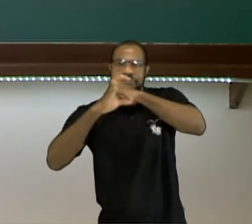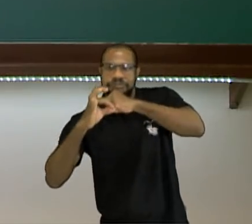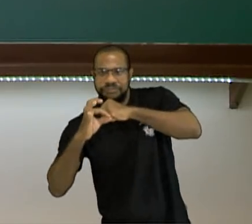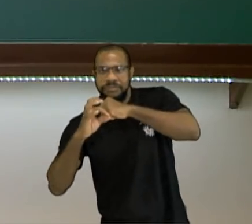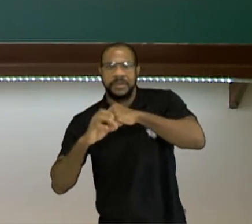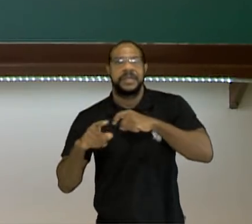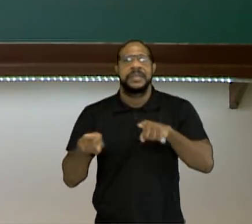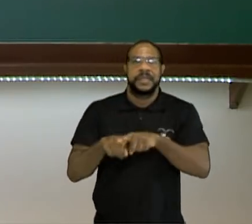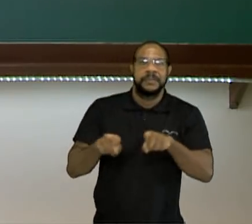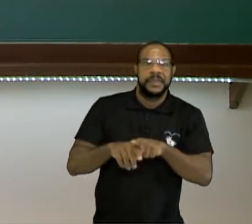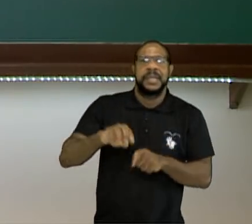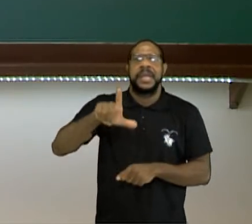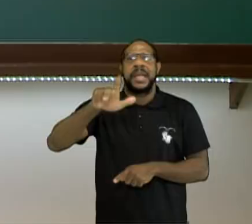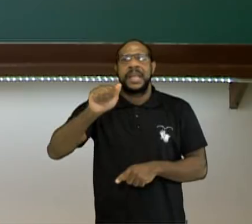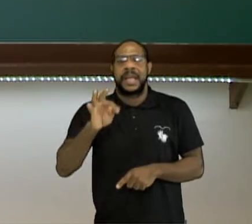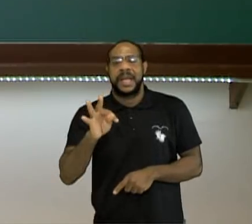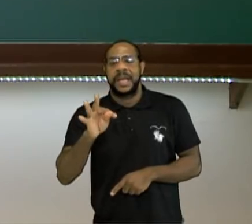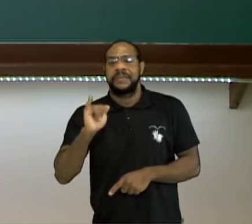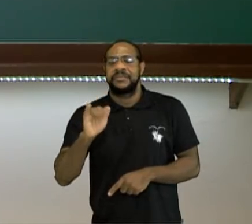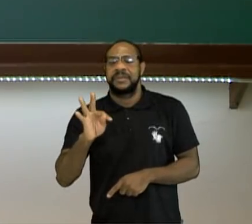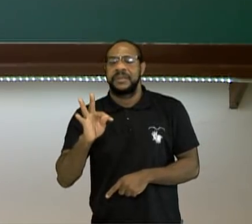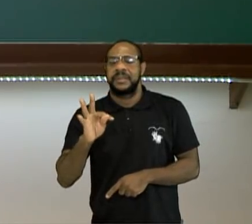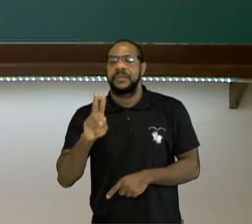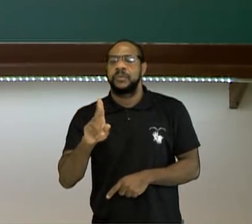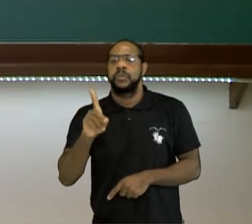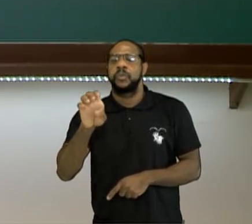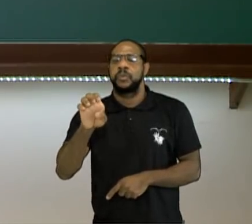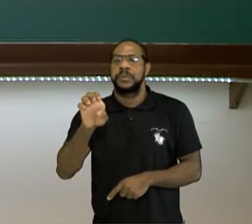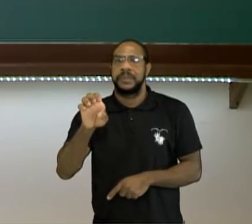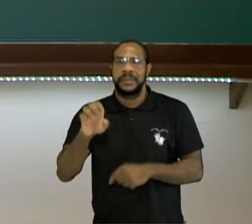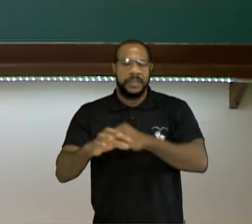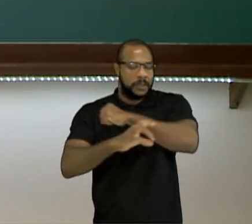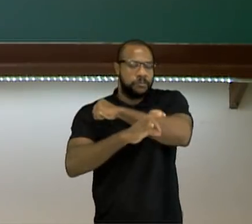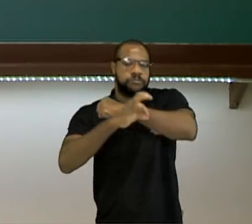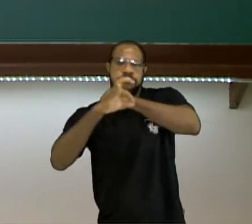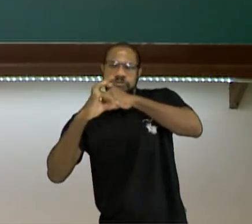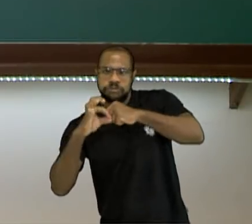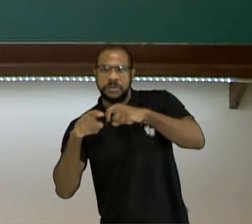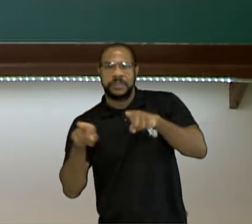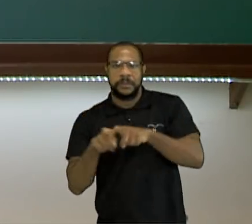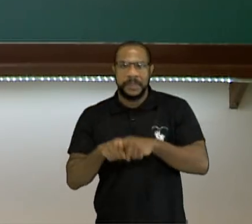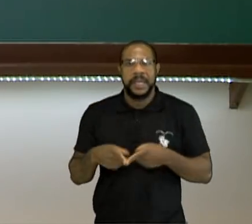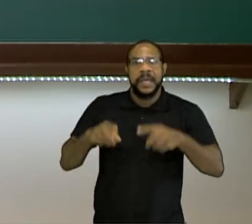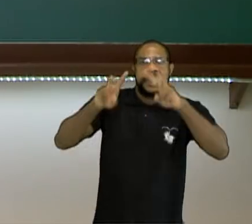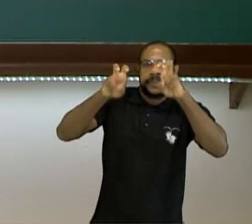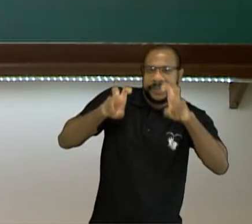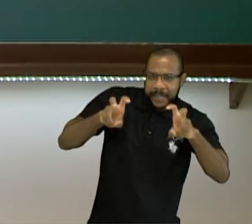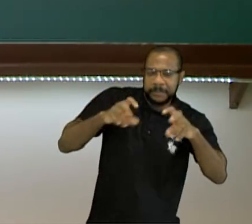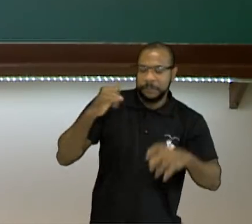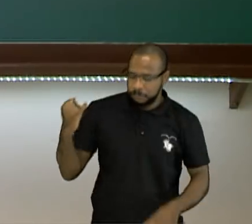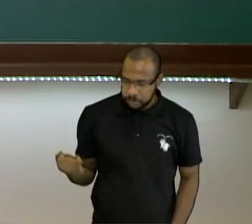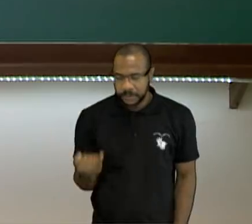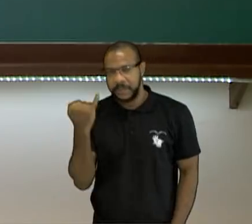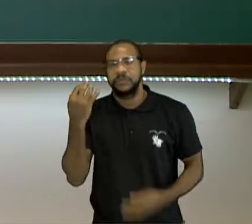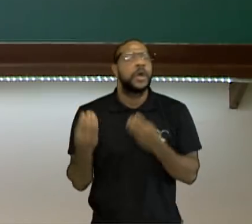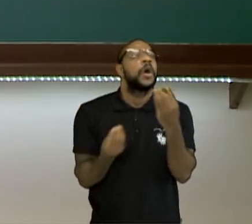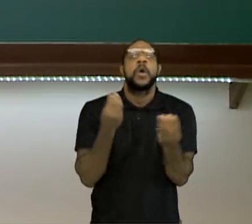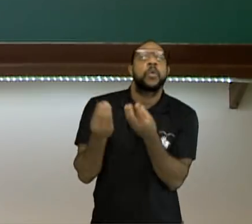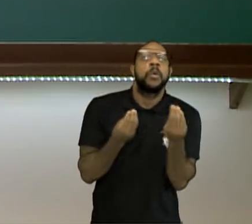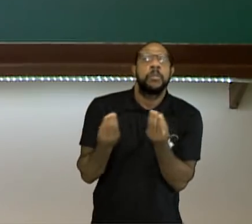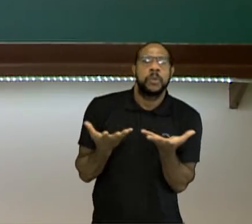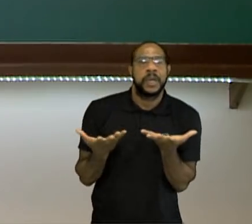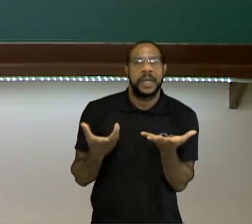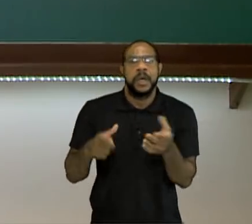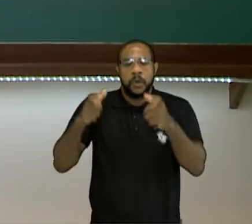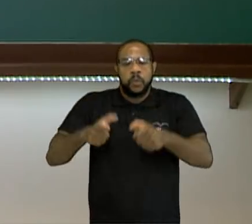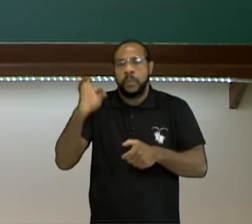das longitudes e os horários. Então são assuntos bem importantes para a gente entender um pouquinho sobre como é o nosso território, que características que